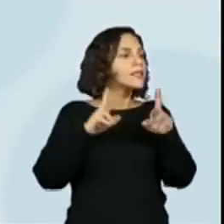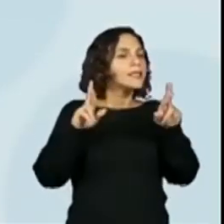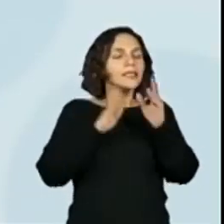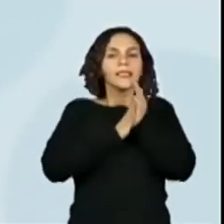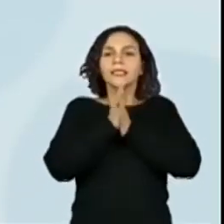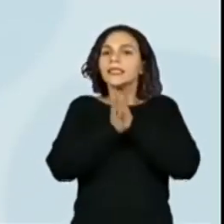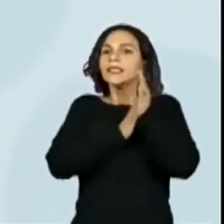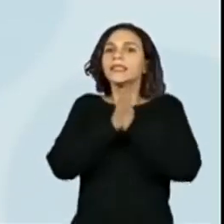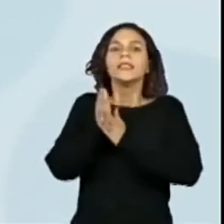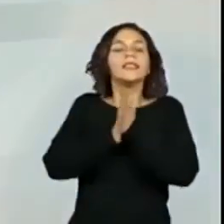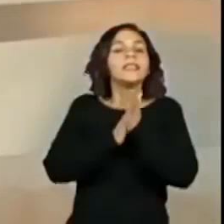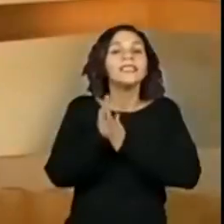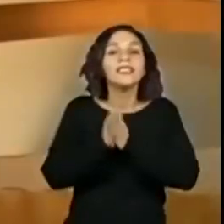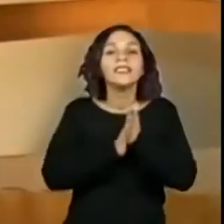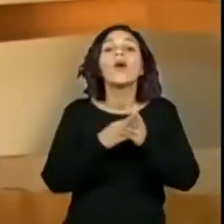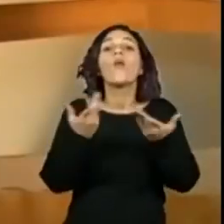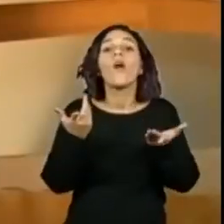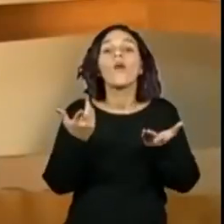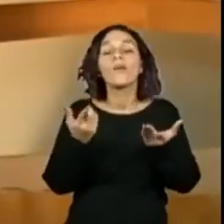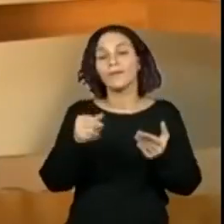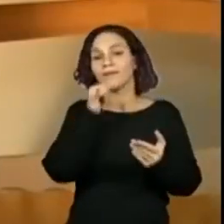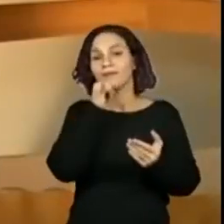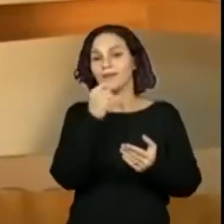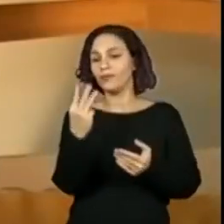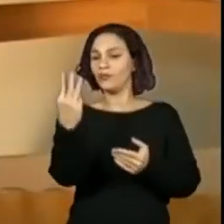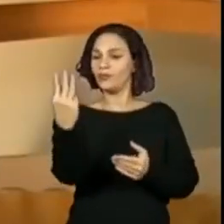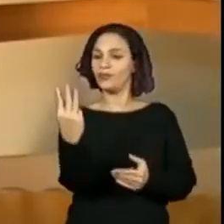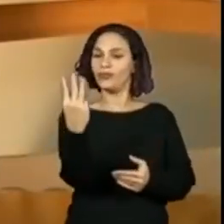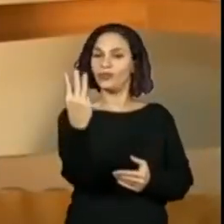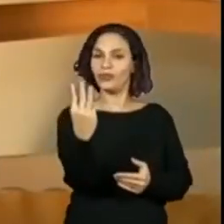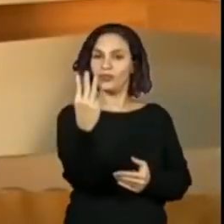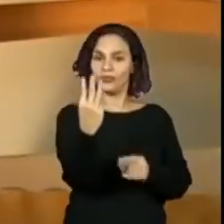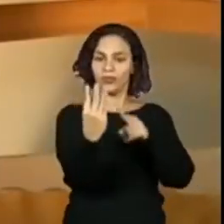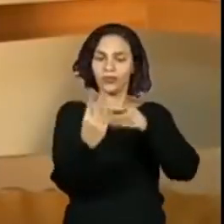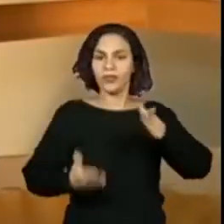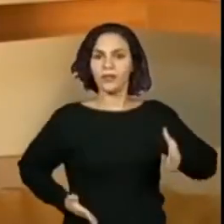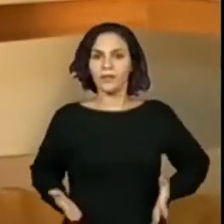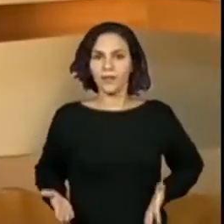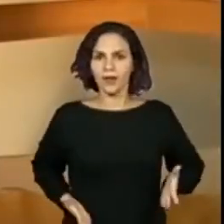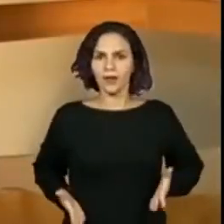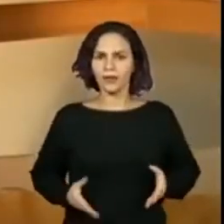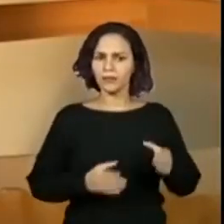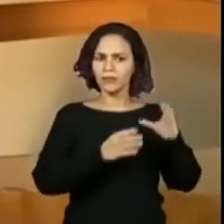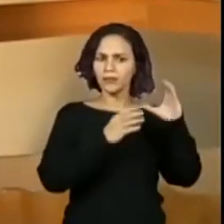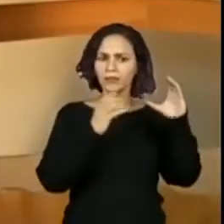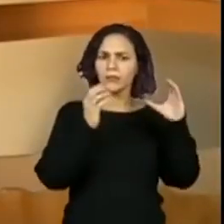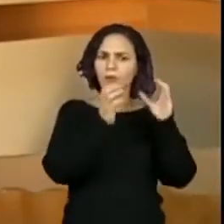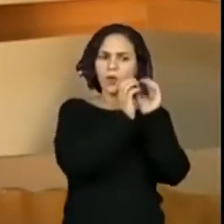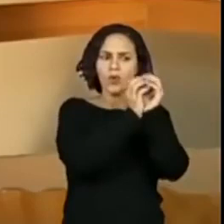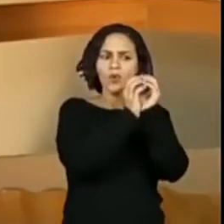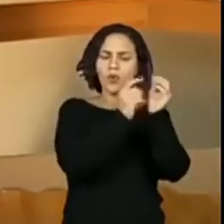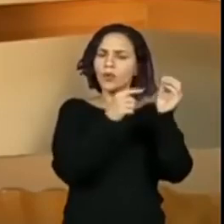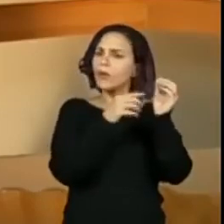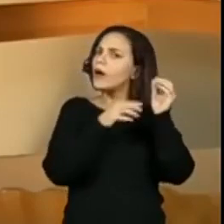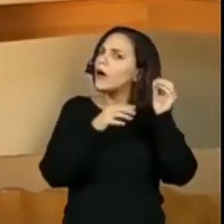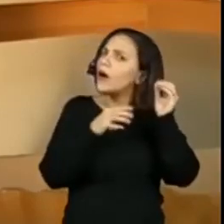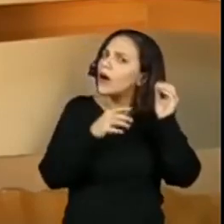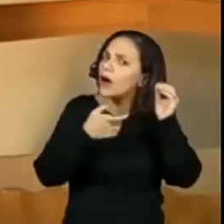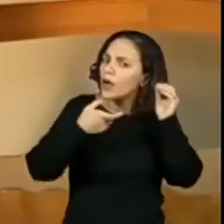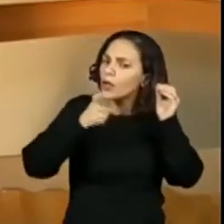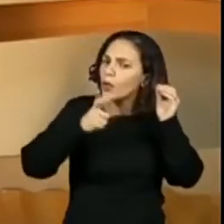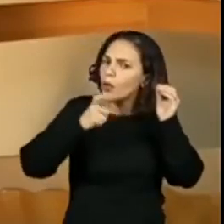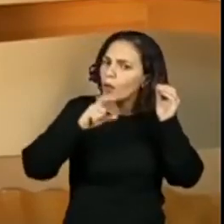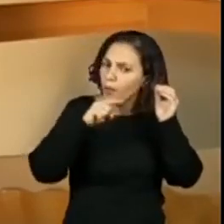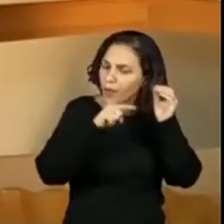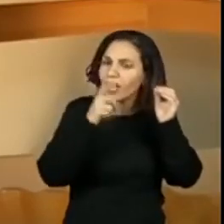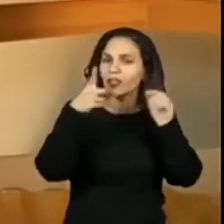fâmulos, os criados, né, estão na canoa e ao ouvir aquele barulho dentro do coco de Tucumã, que é uma